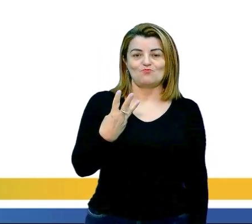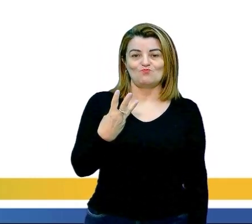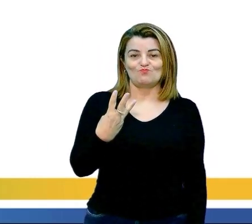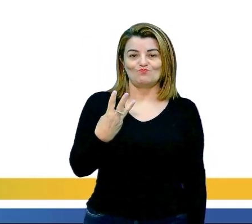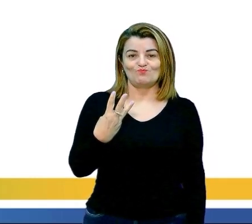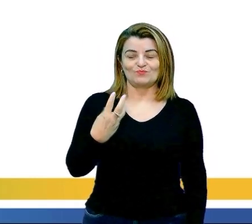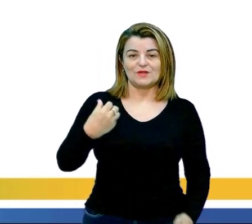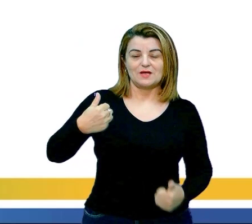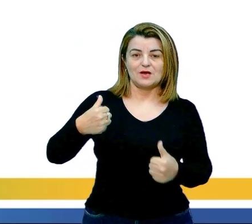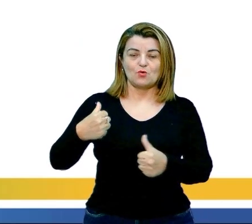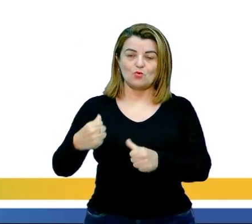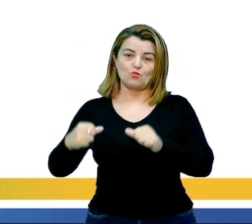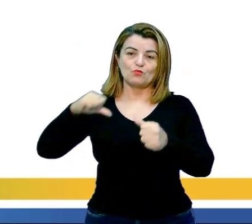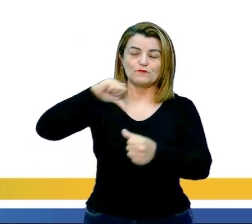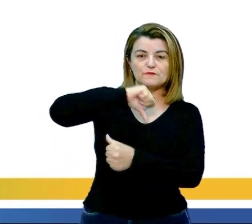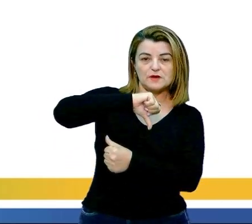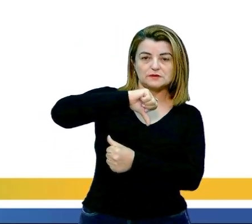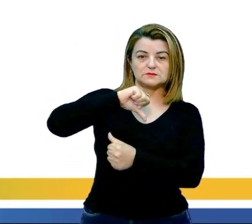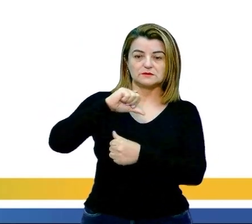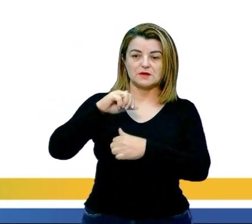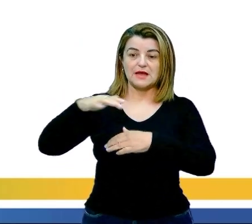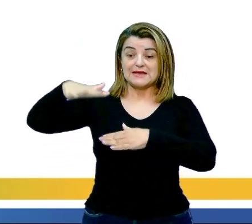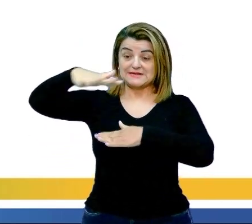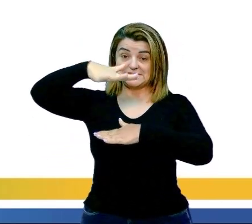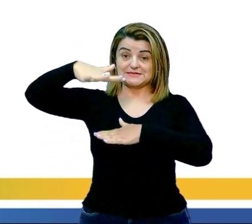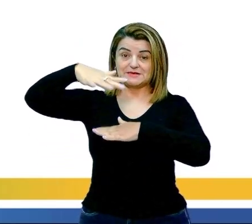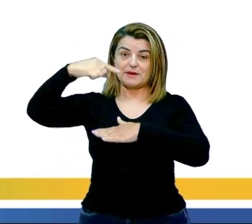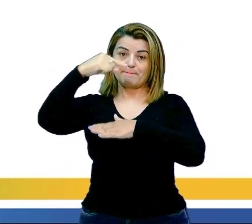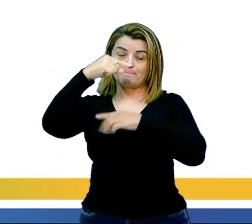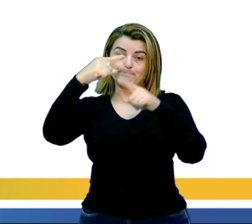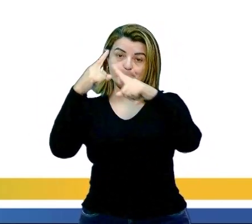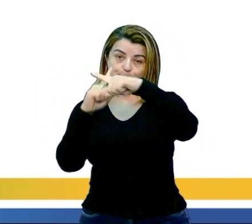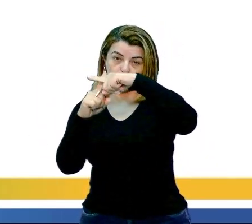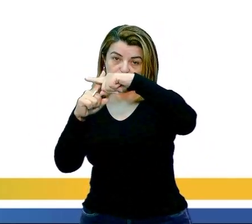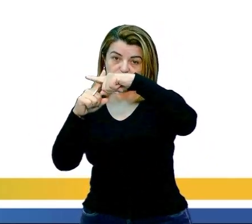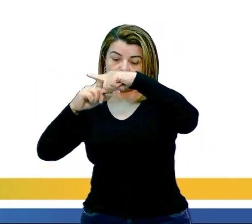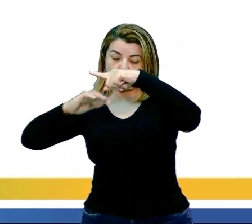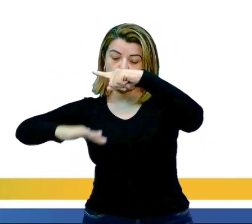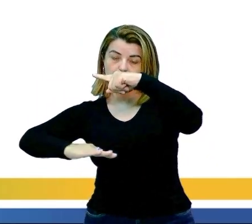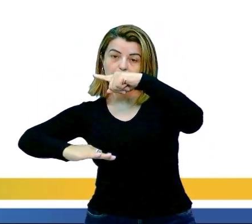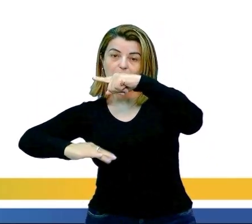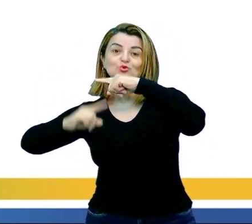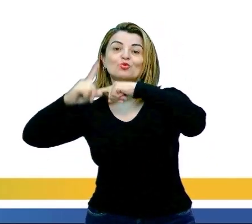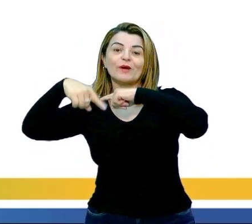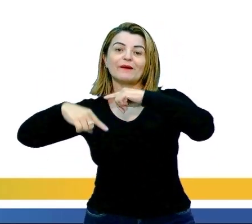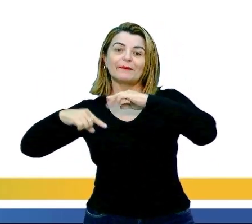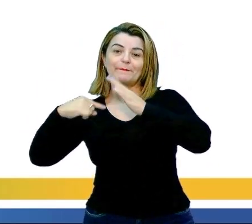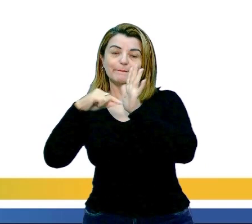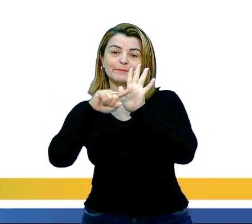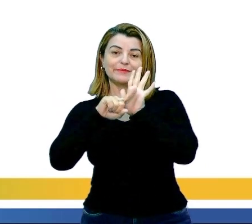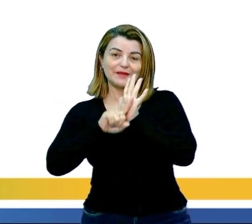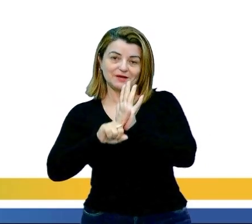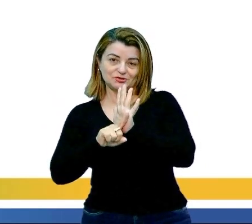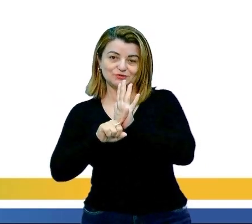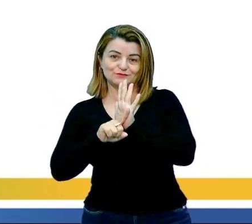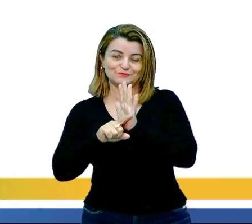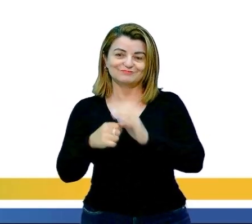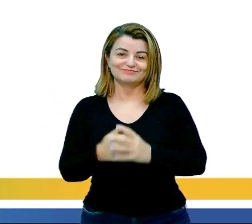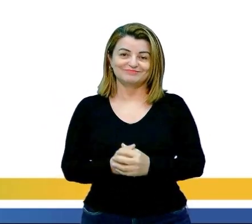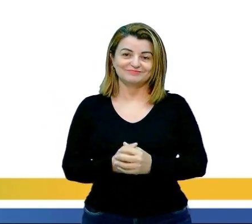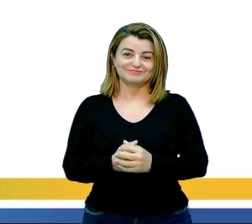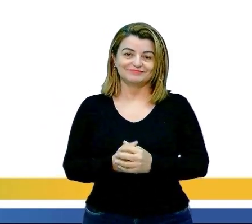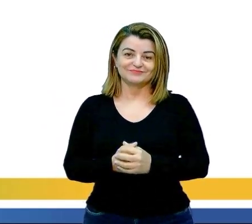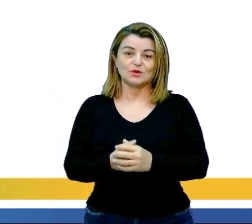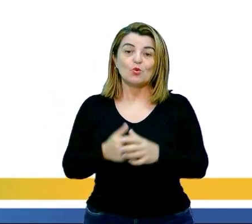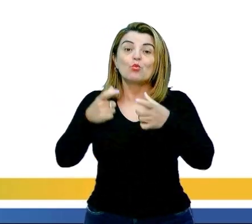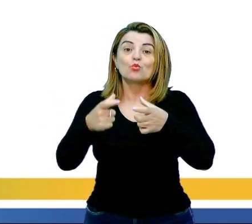embaixo. Se lá em cima ele é positivo, lá embaixo ele é negativo. Aonde vai haver a mudança é